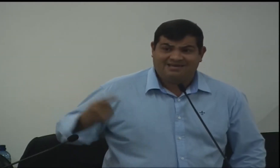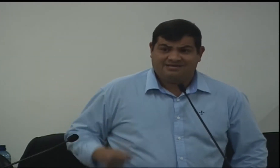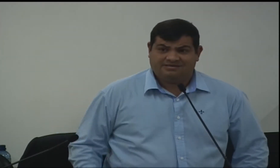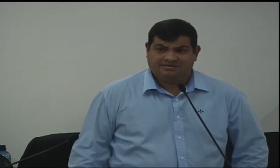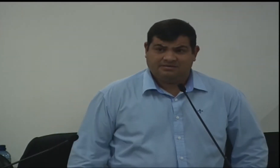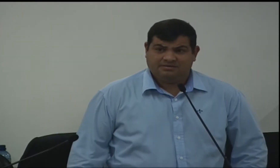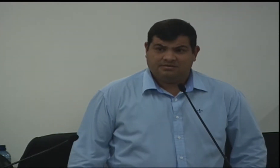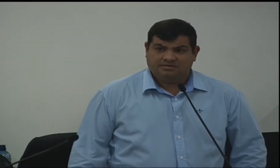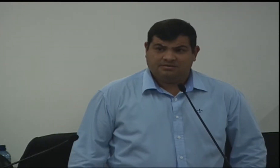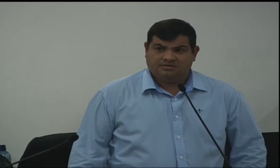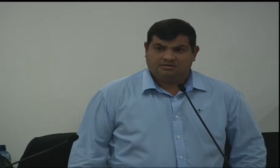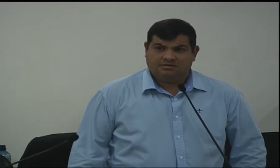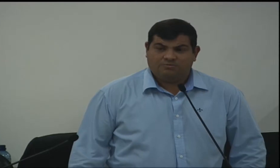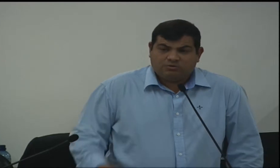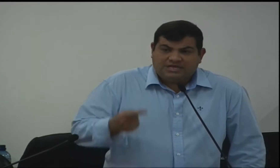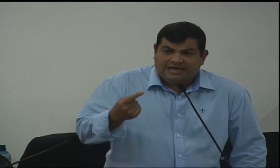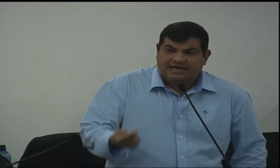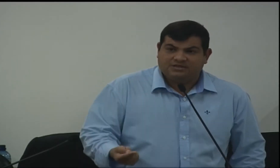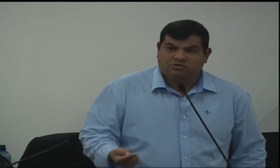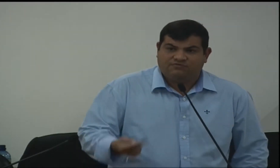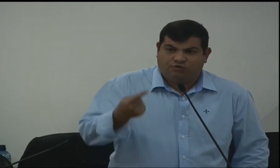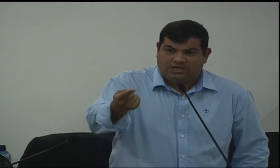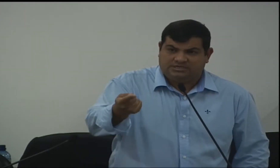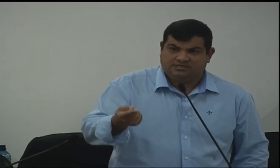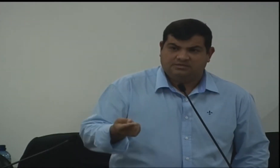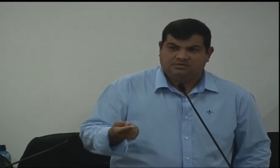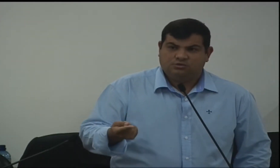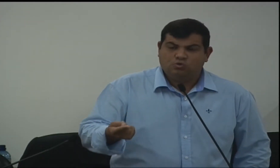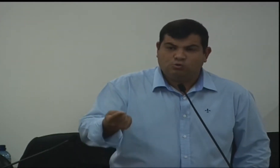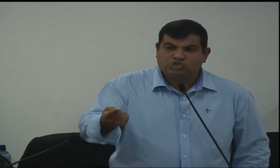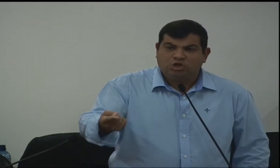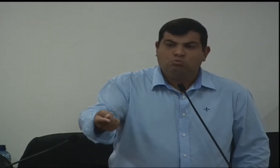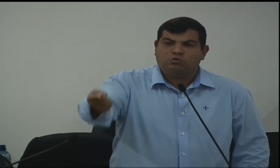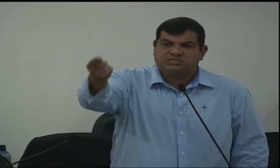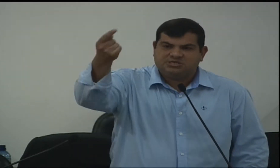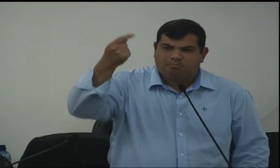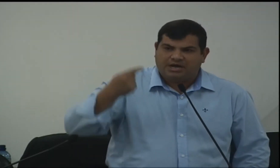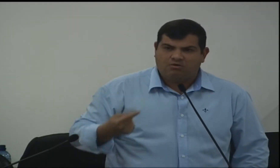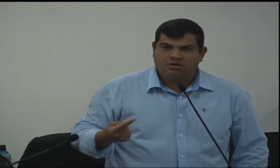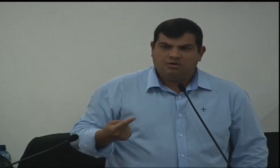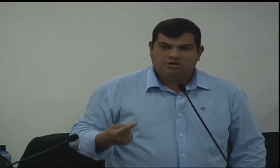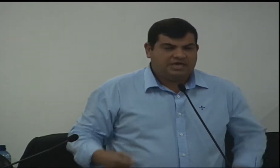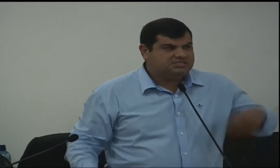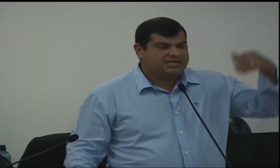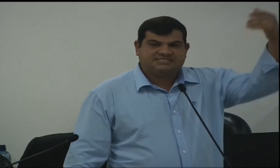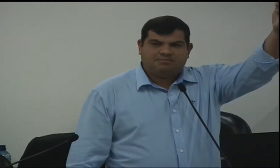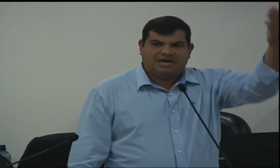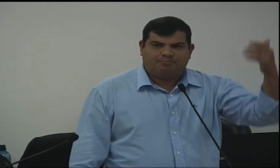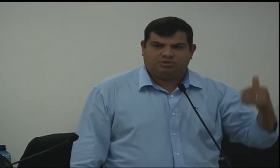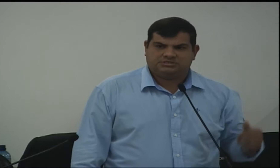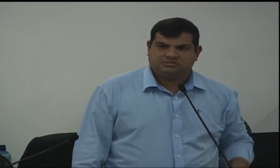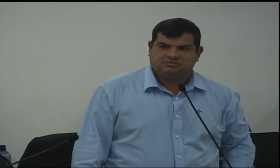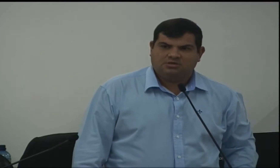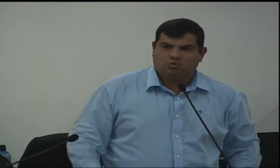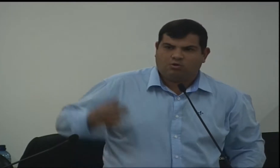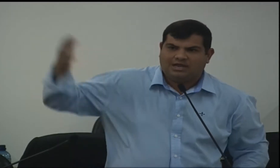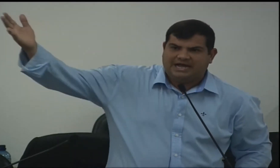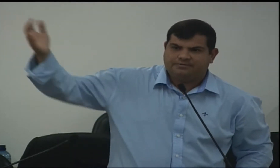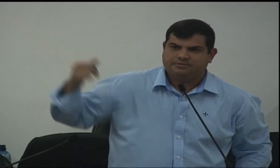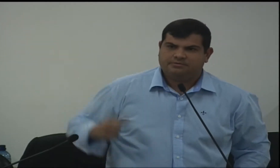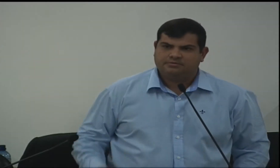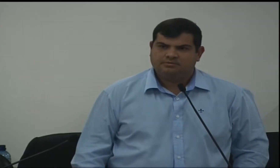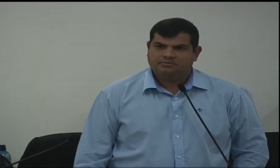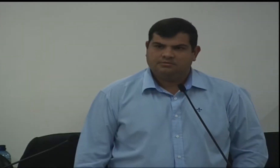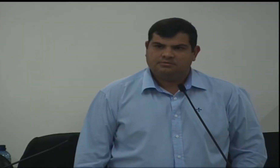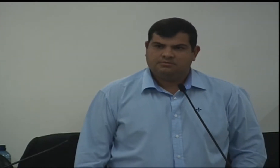é. Como é que um delegado que vota num Conselho Municipal e é de Iracemápolis, Rio